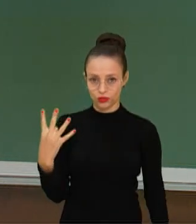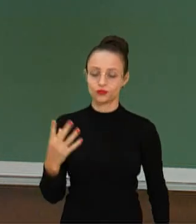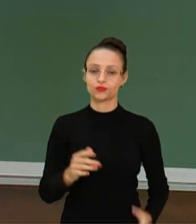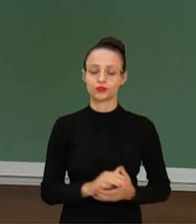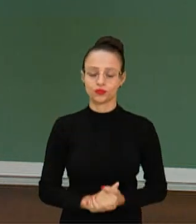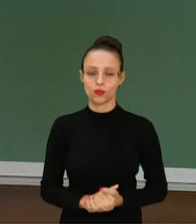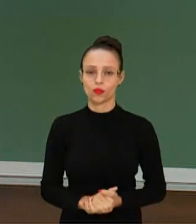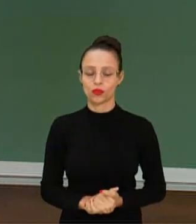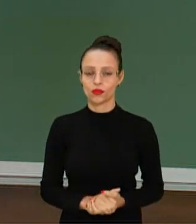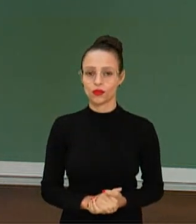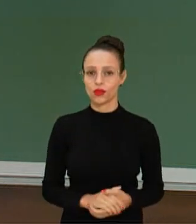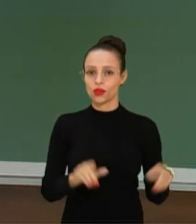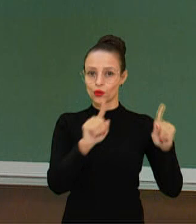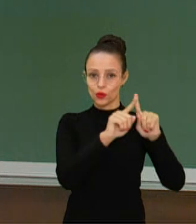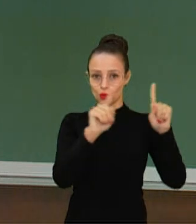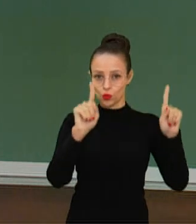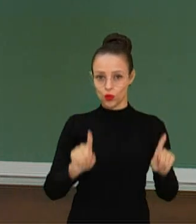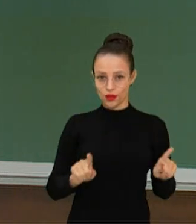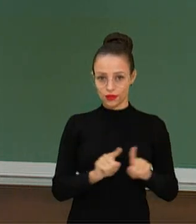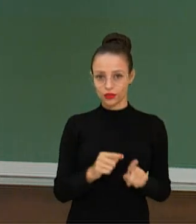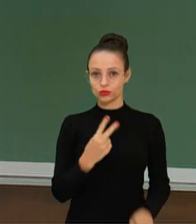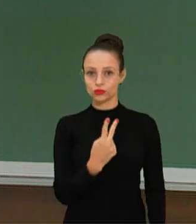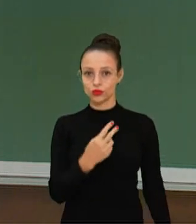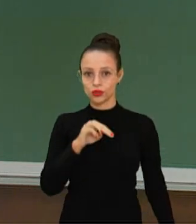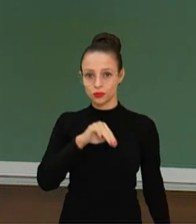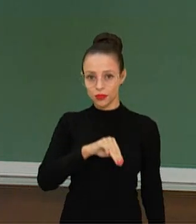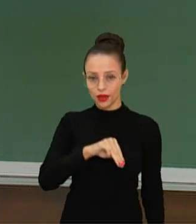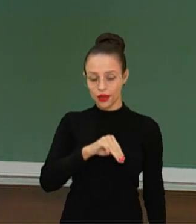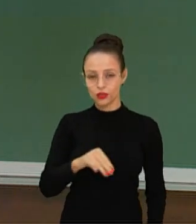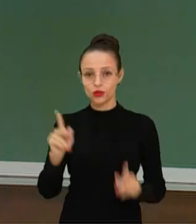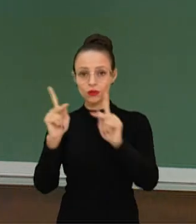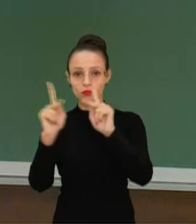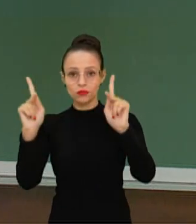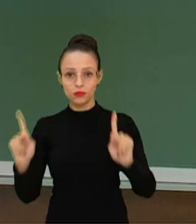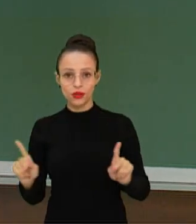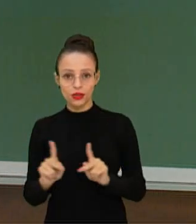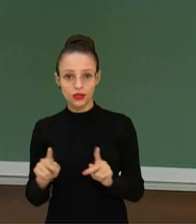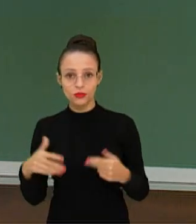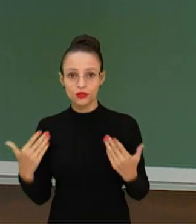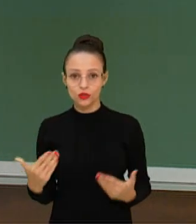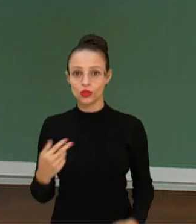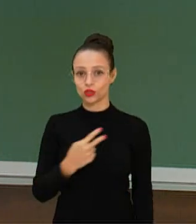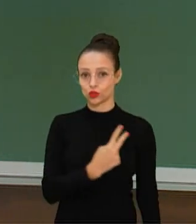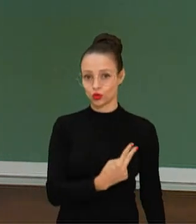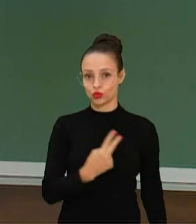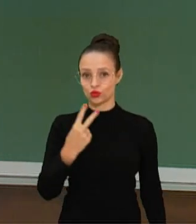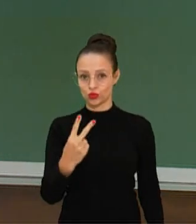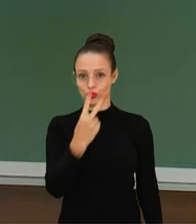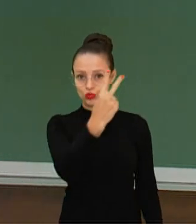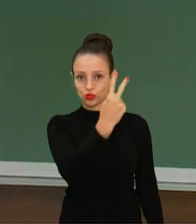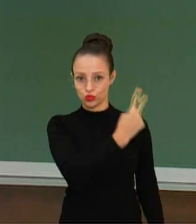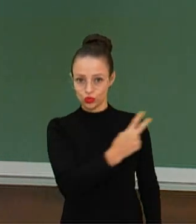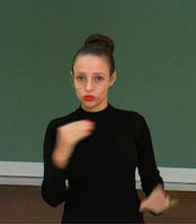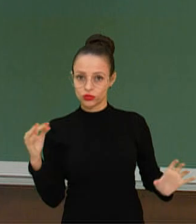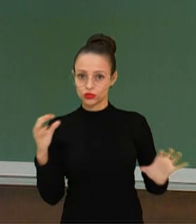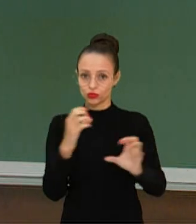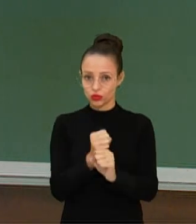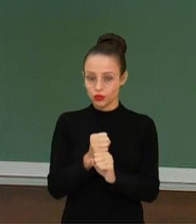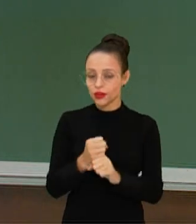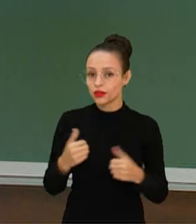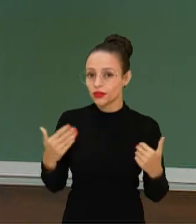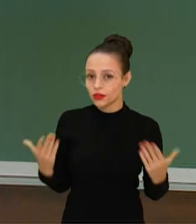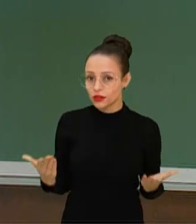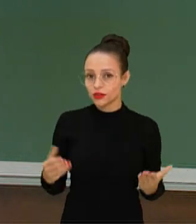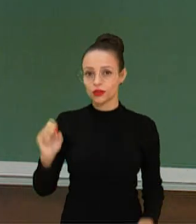4. Se o quadrado tiver 2 metros de lado, o perímetro vai ser 2 mais 2 mais 2 mais